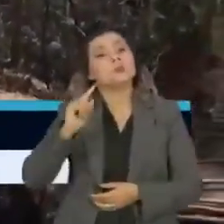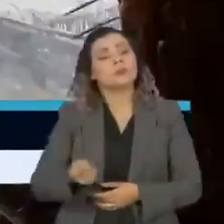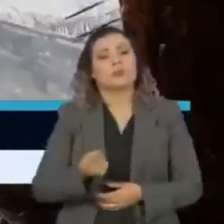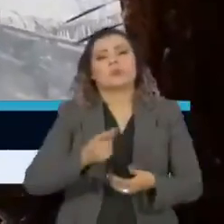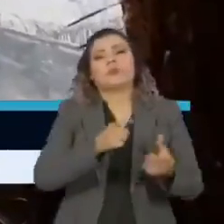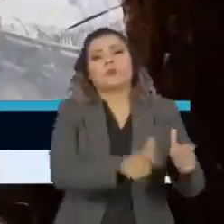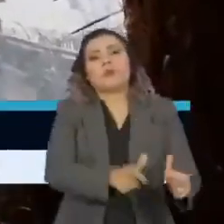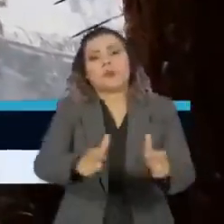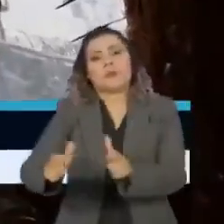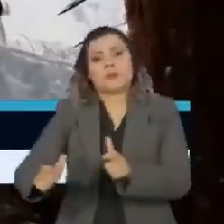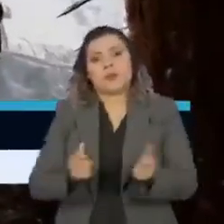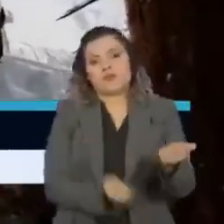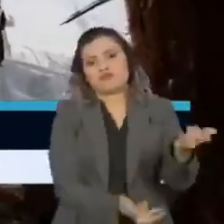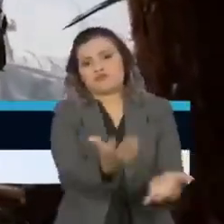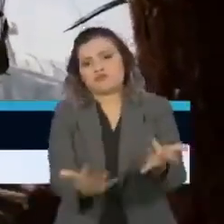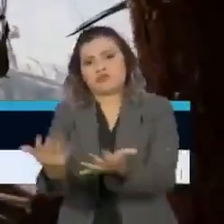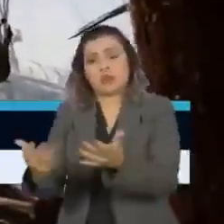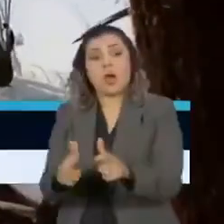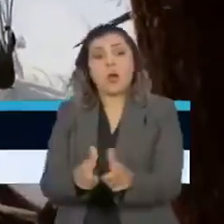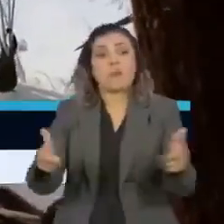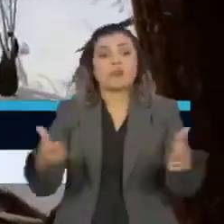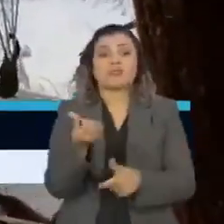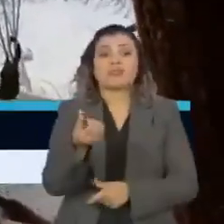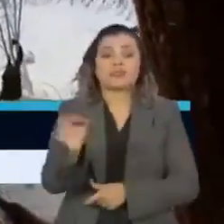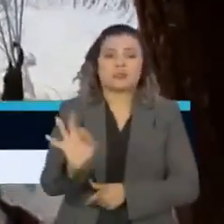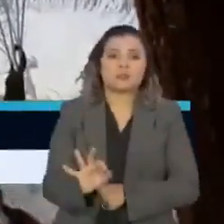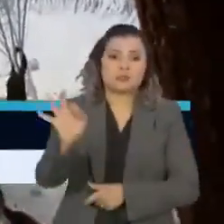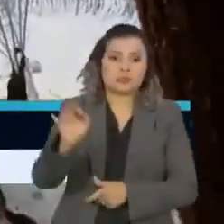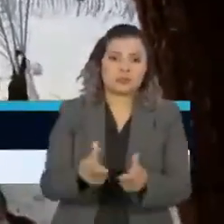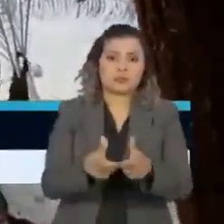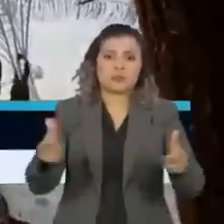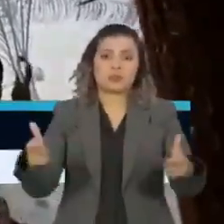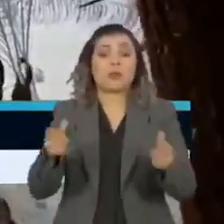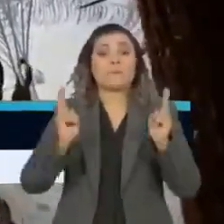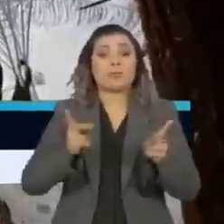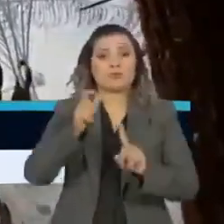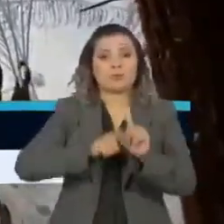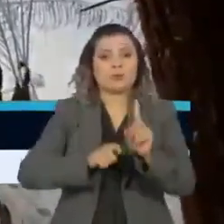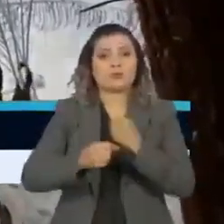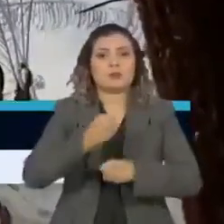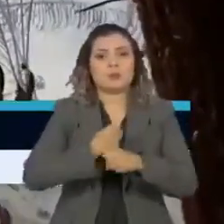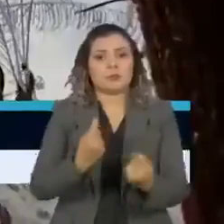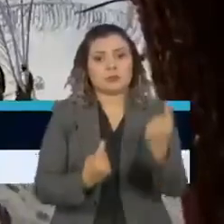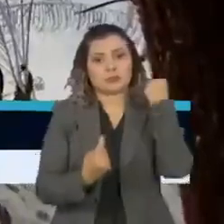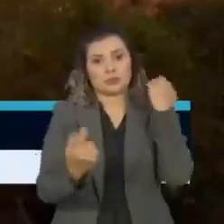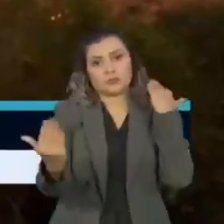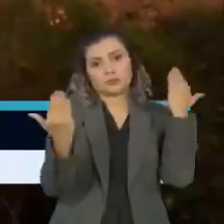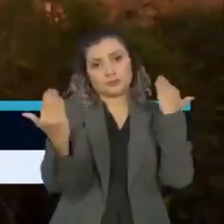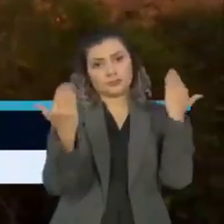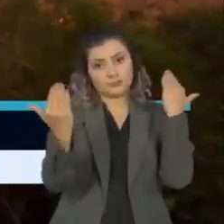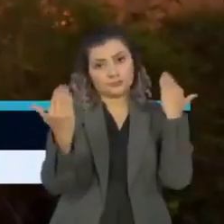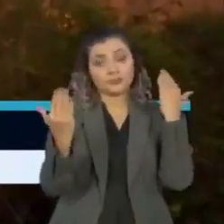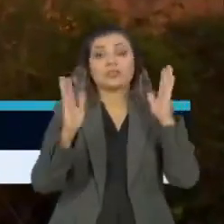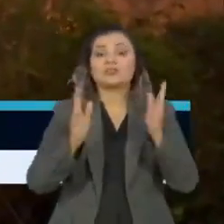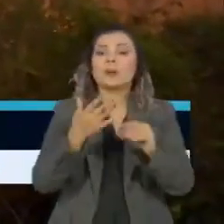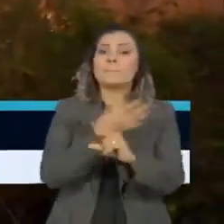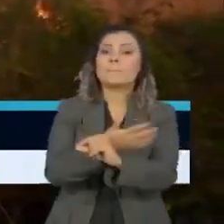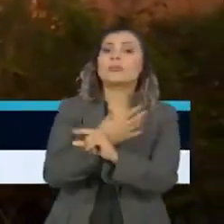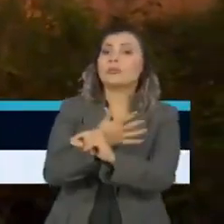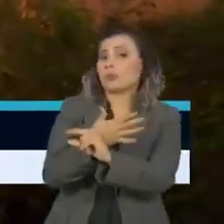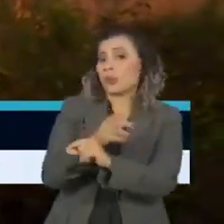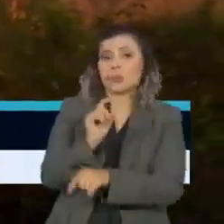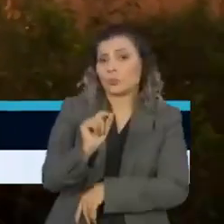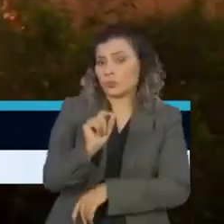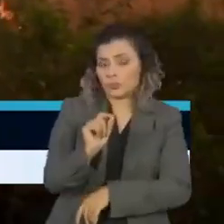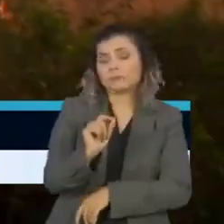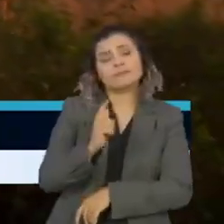32.017 focos, um aumento de 60% em relação ao mesmo mês de 2019. Já o Pantanal teve